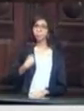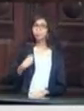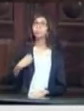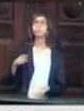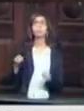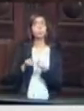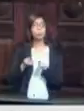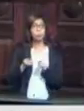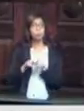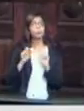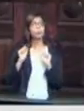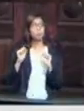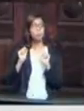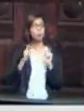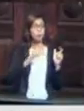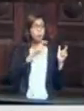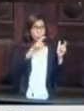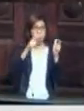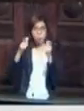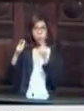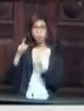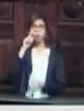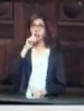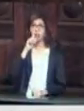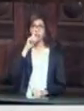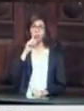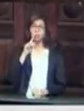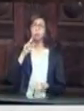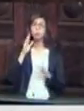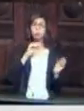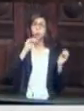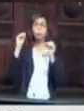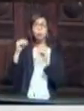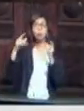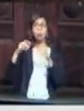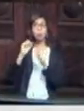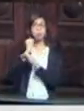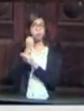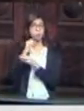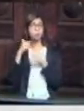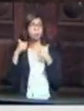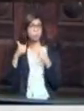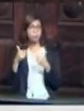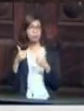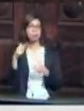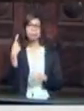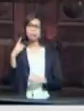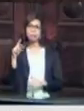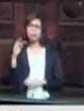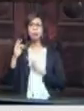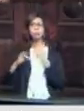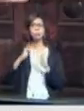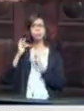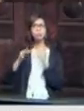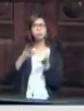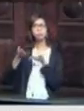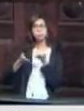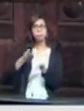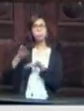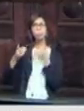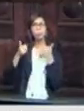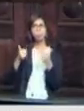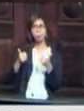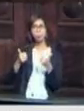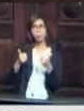outras localidades seguras e garantindo, então, um pagamento que chamava